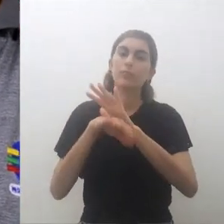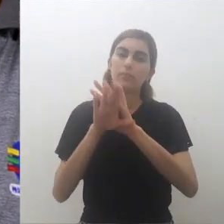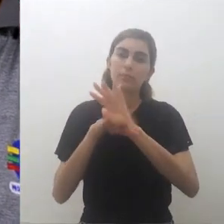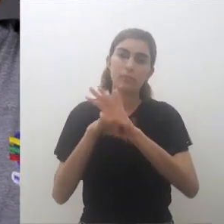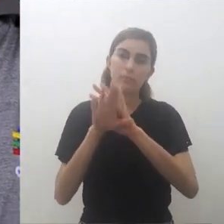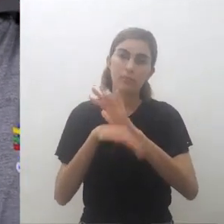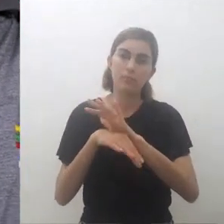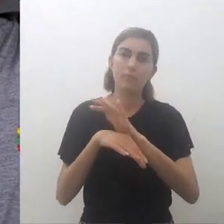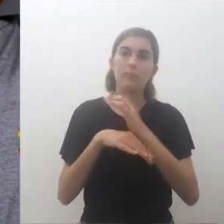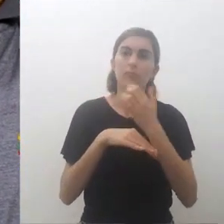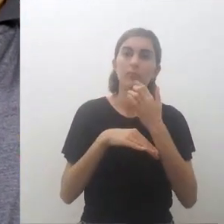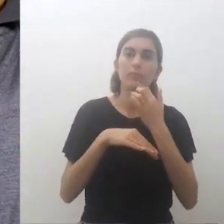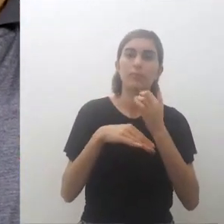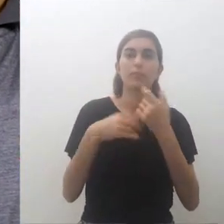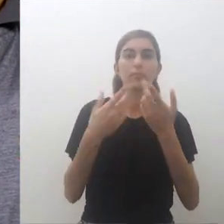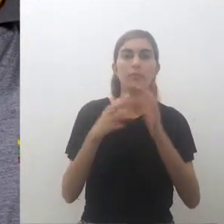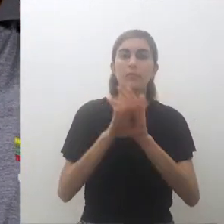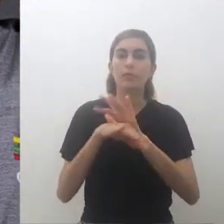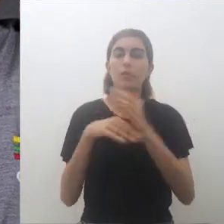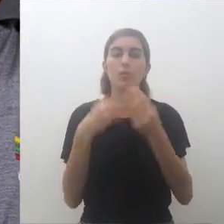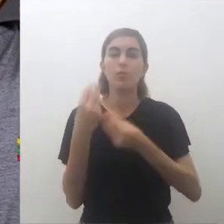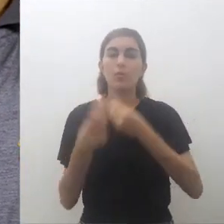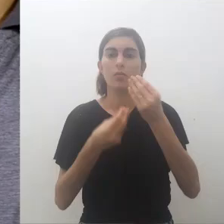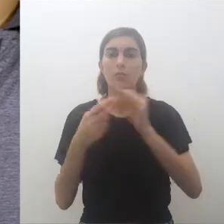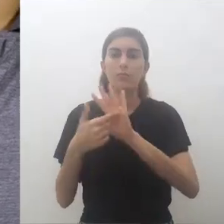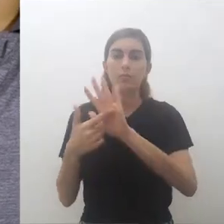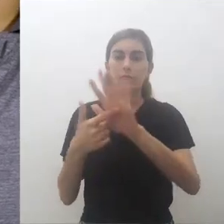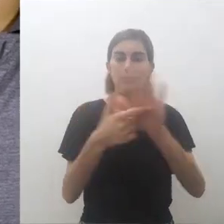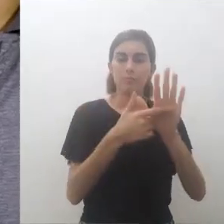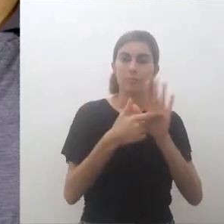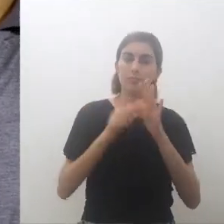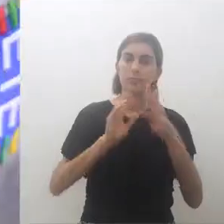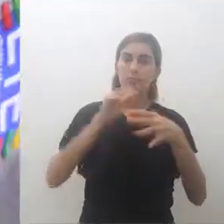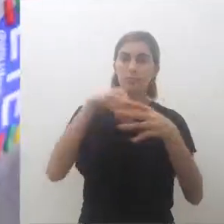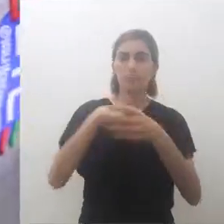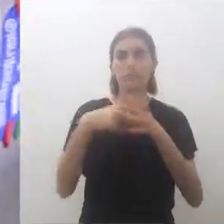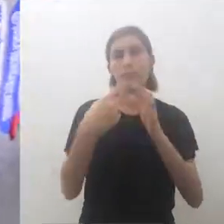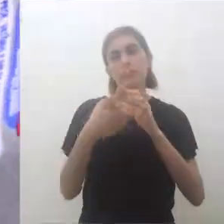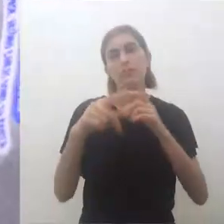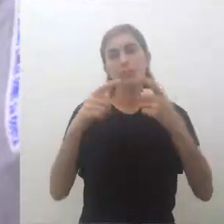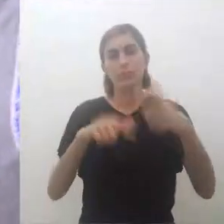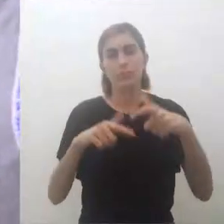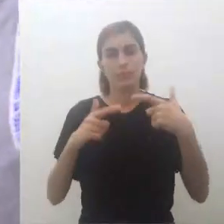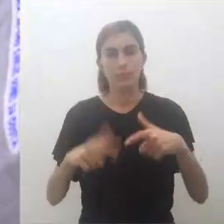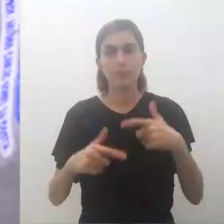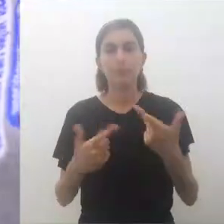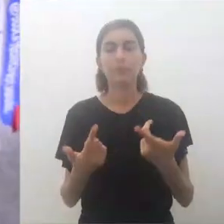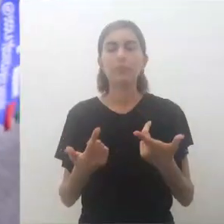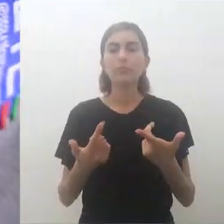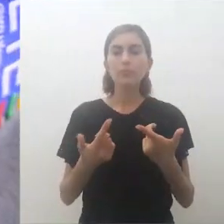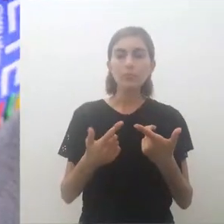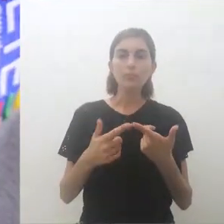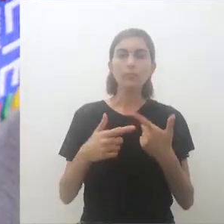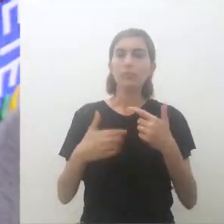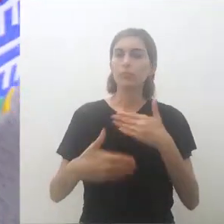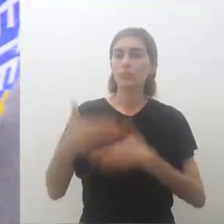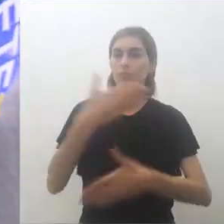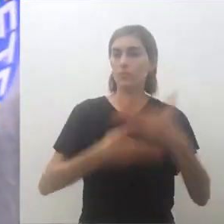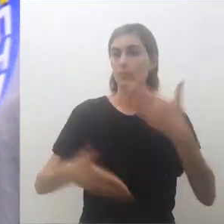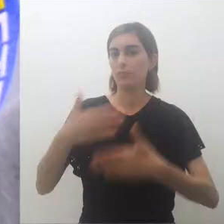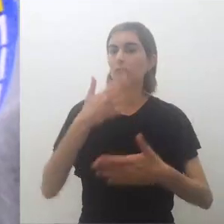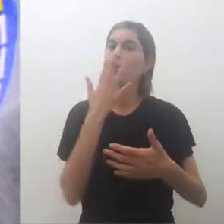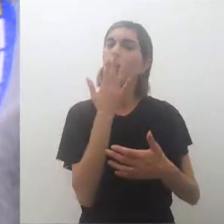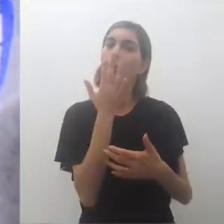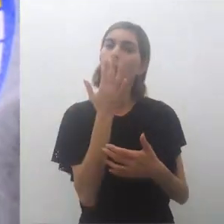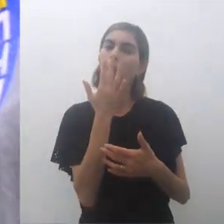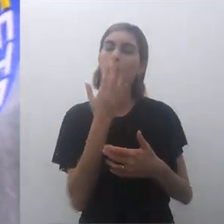forma, como ela está apresentada dentro daquele ambiente, a relação de cores